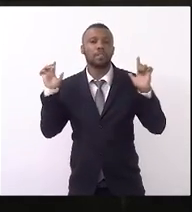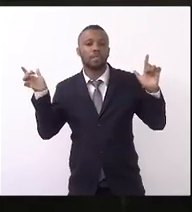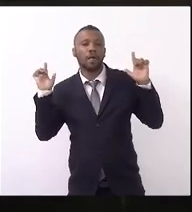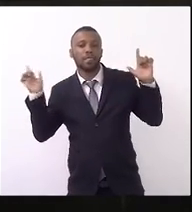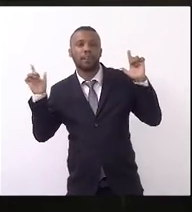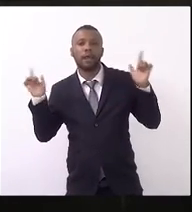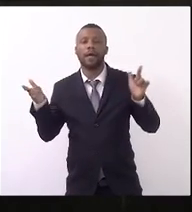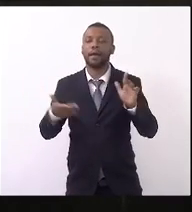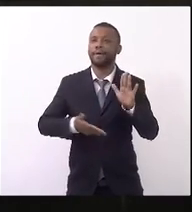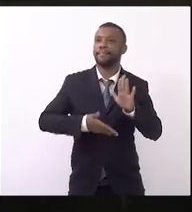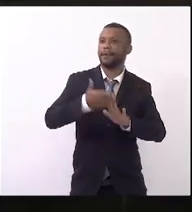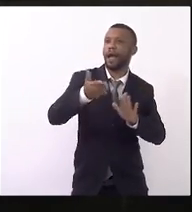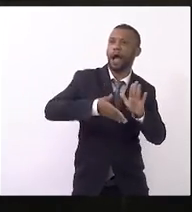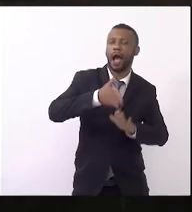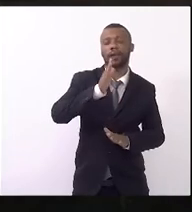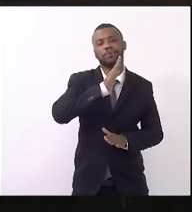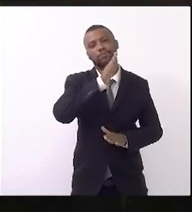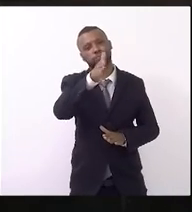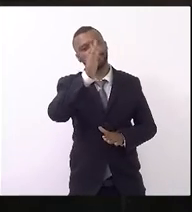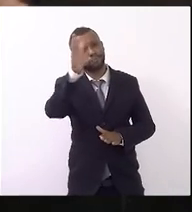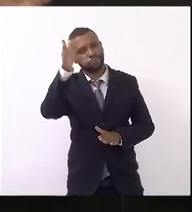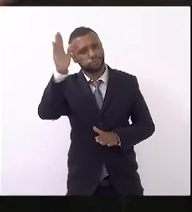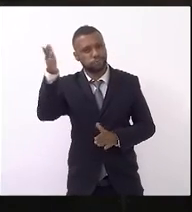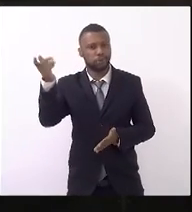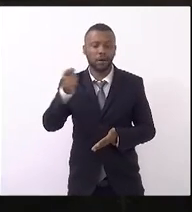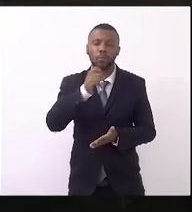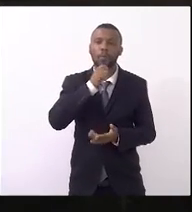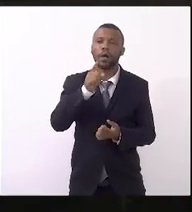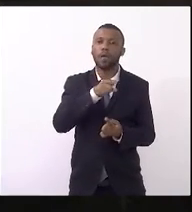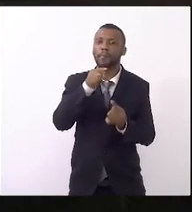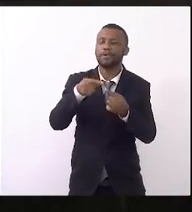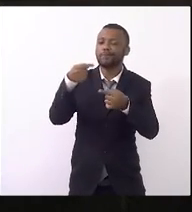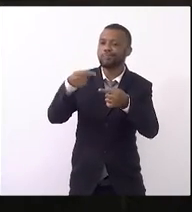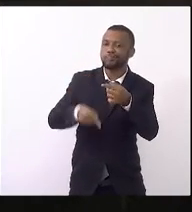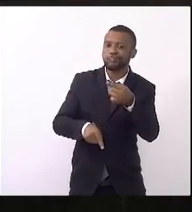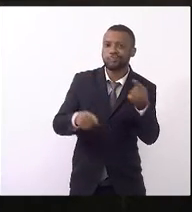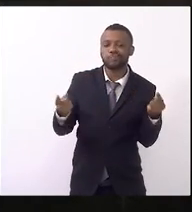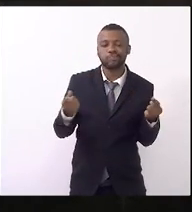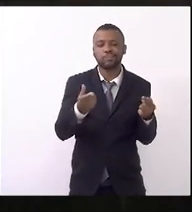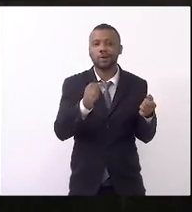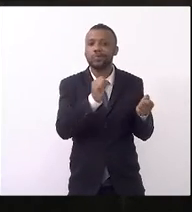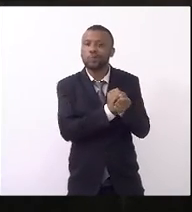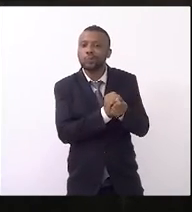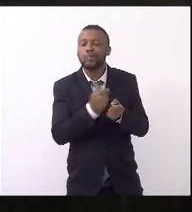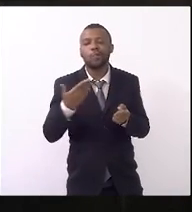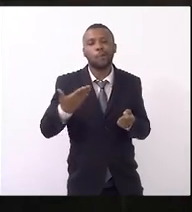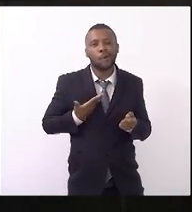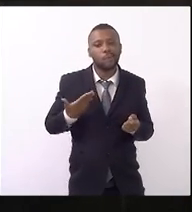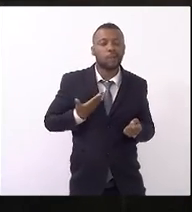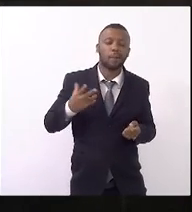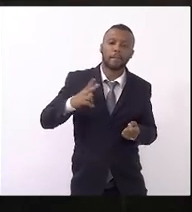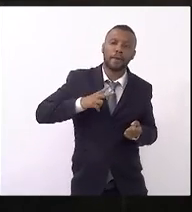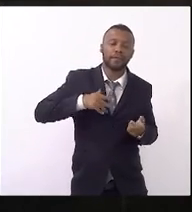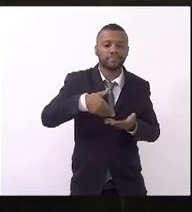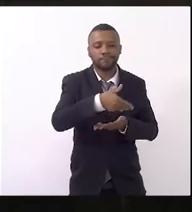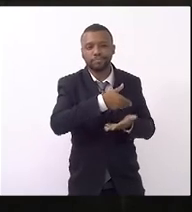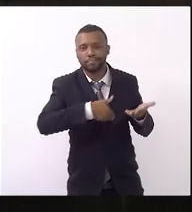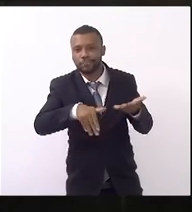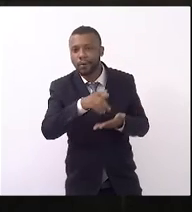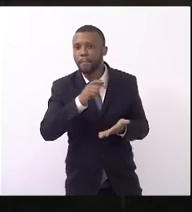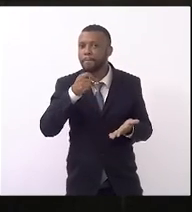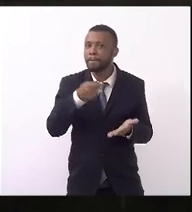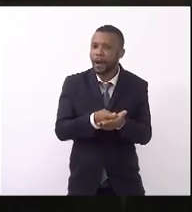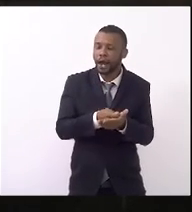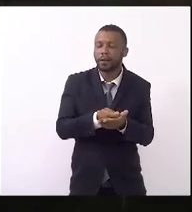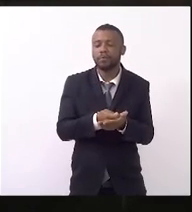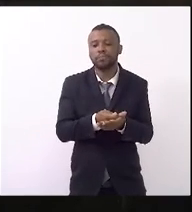vive passeando em viagens sem propósito, levando delegações e amigos pessoais pagos pelo